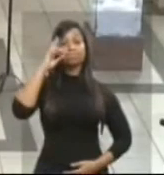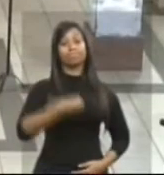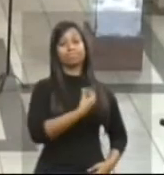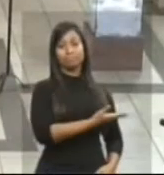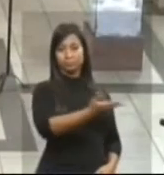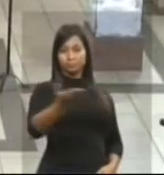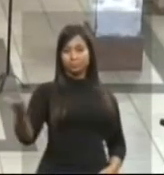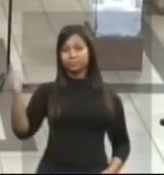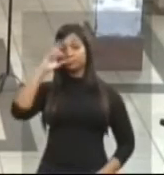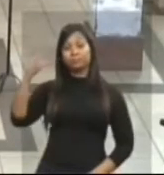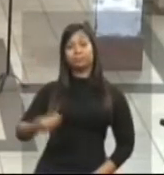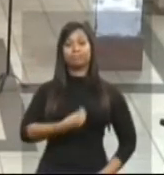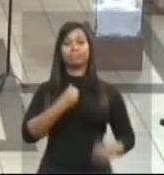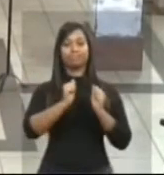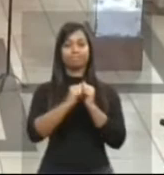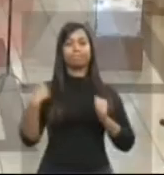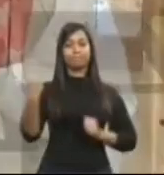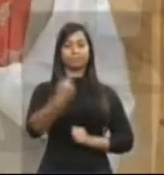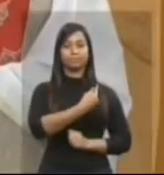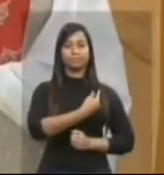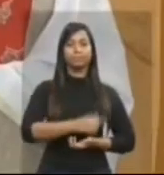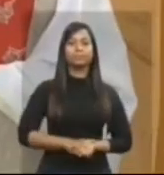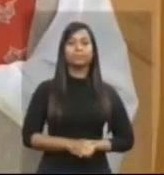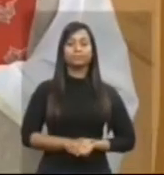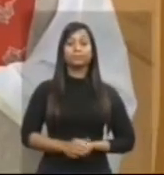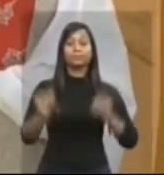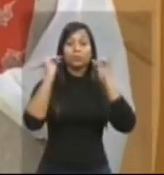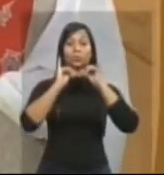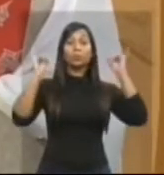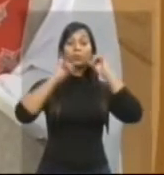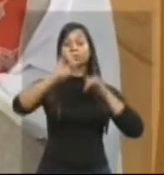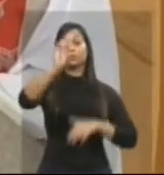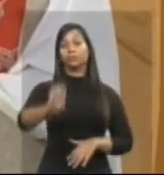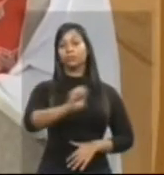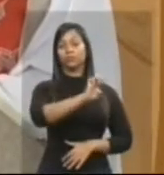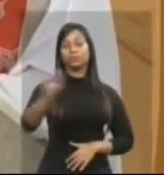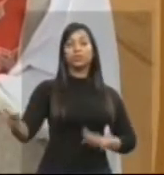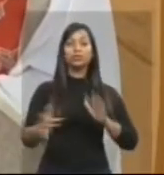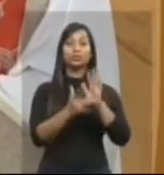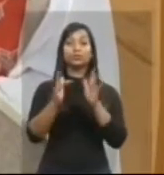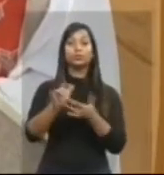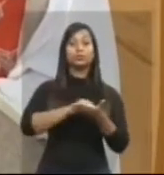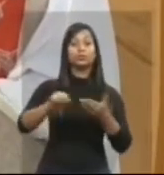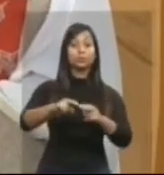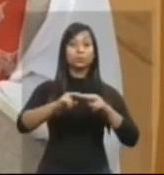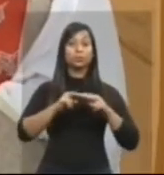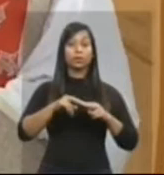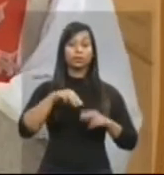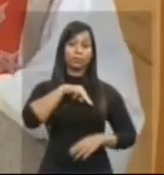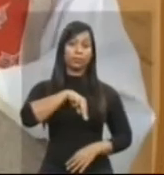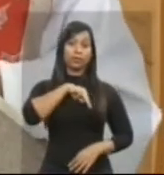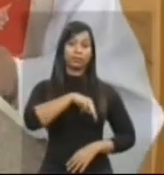Senhor esteja convosco. Ele está no meio de nós. Proclamação do Evangelho de Jesus Cristo segundo